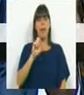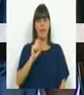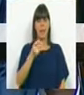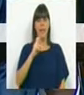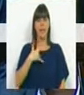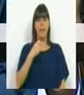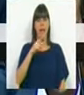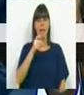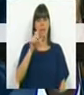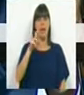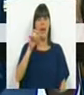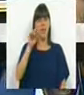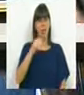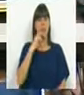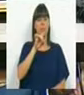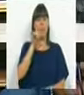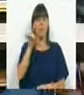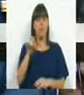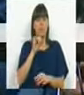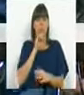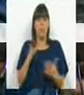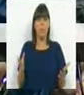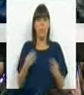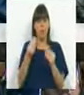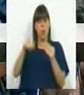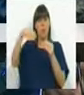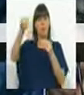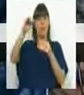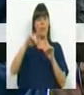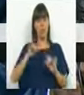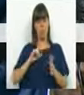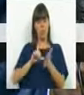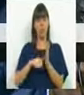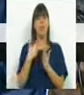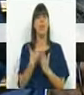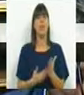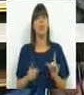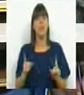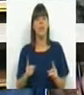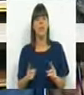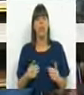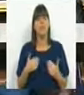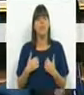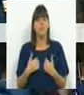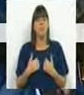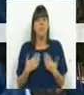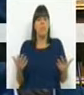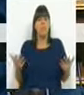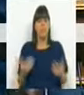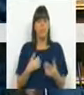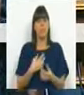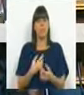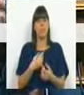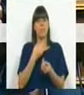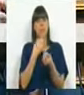Marques colocou questões que poderiam complementar o nosso projeto de resolução. Eu, enfim,